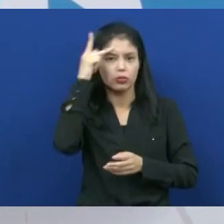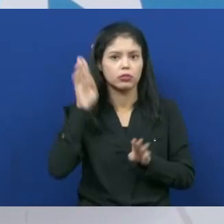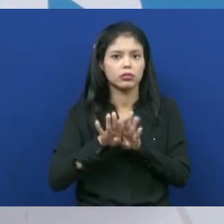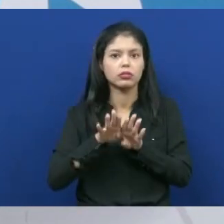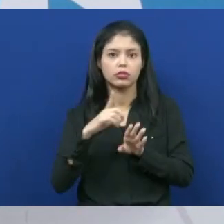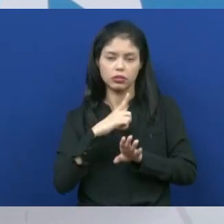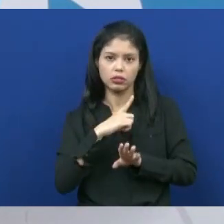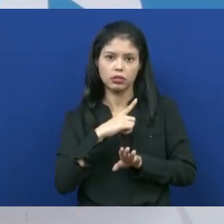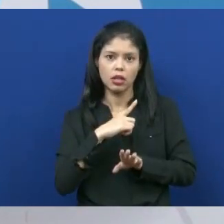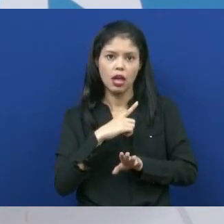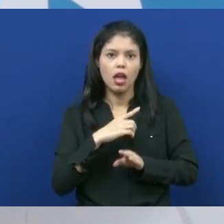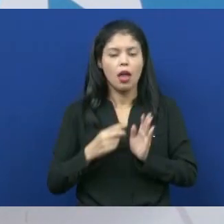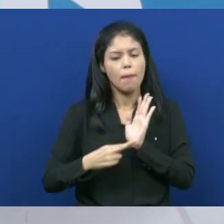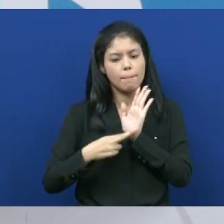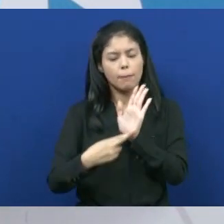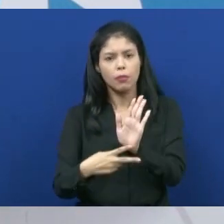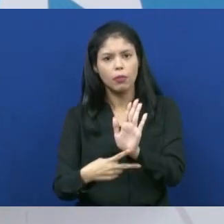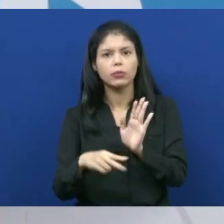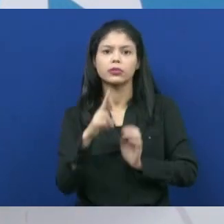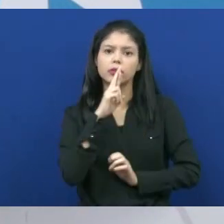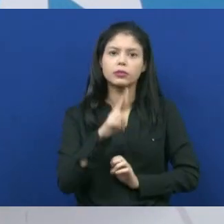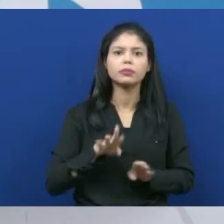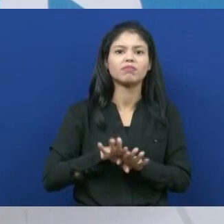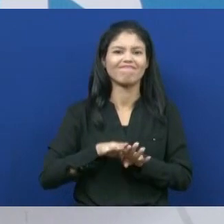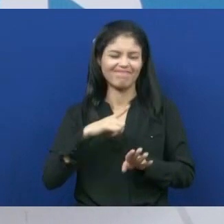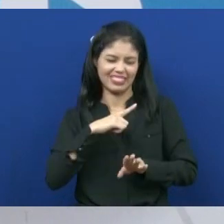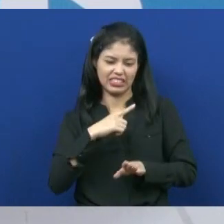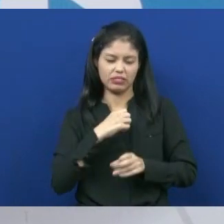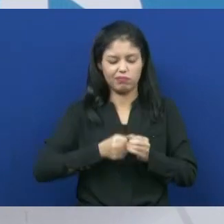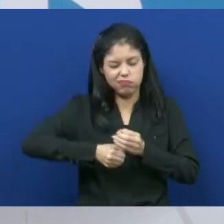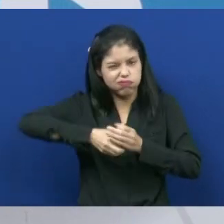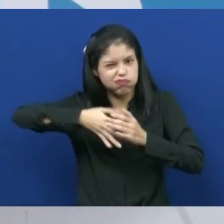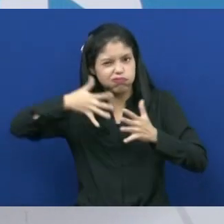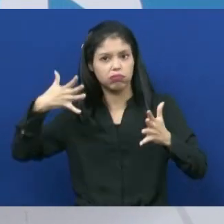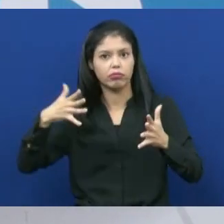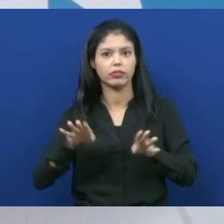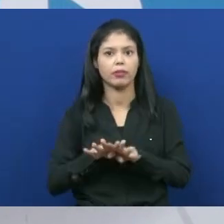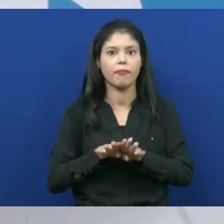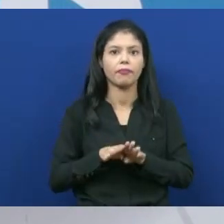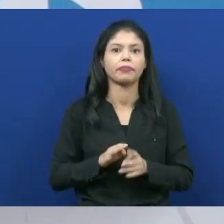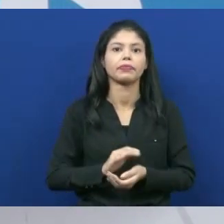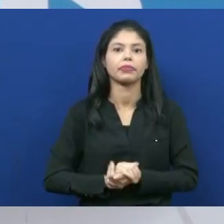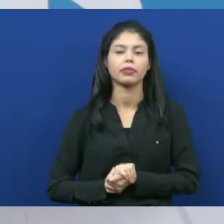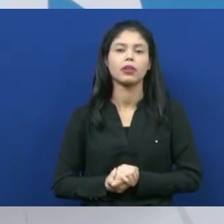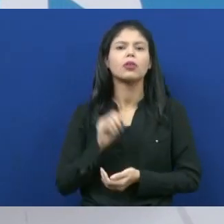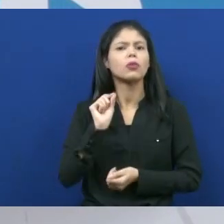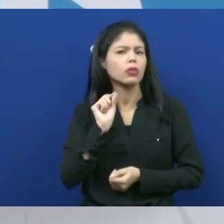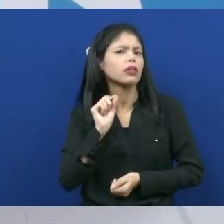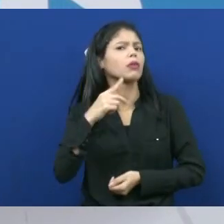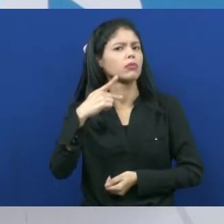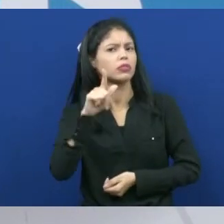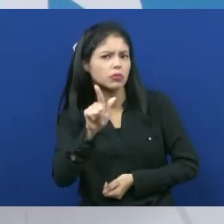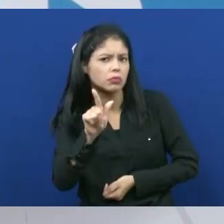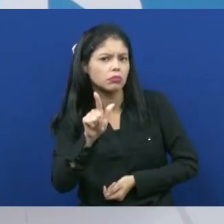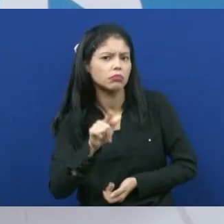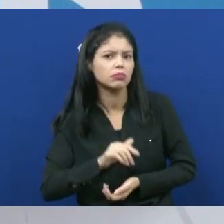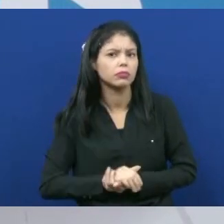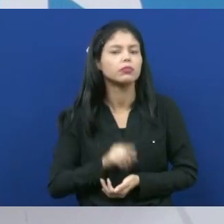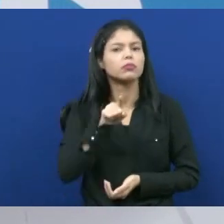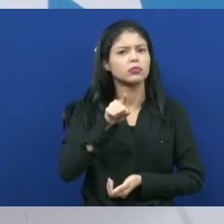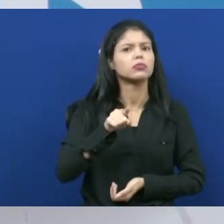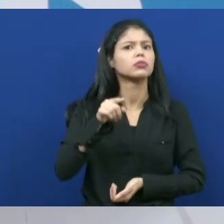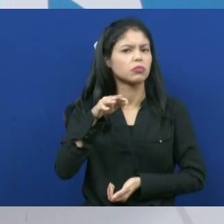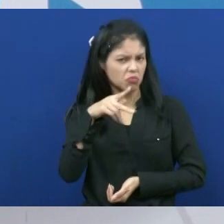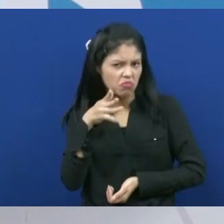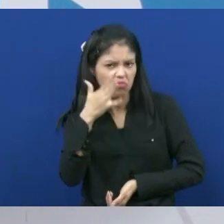e apresentam resultados cada vez maiores. Mas, afinal de contas, o que é uma progressão geométrica? Você já